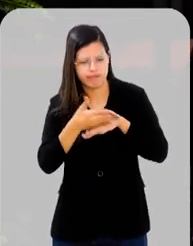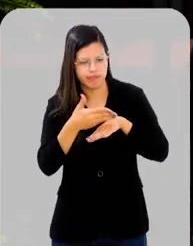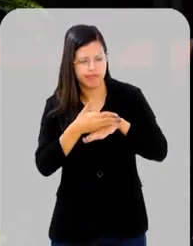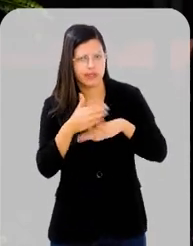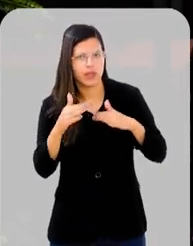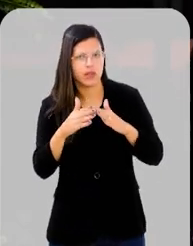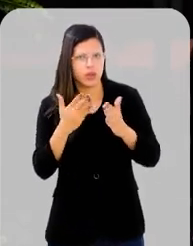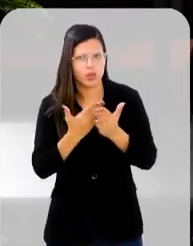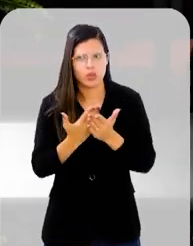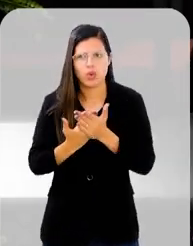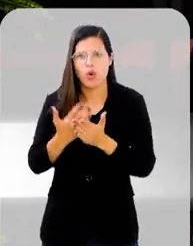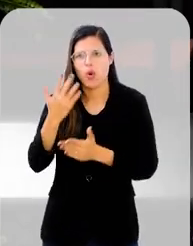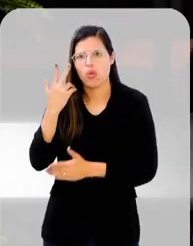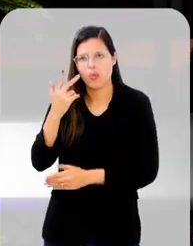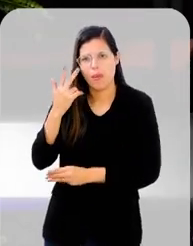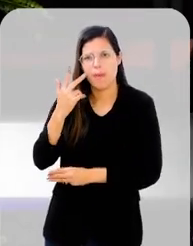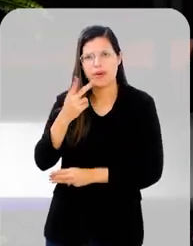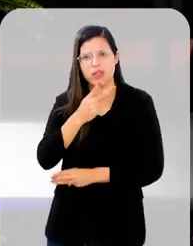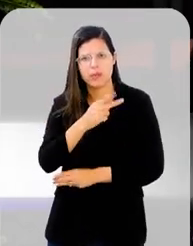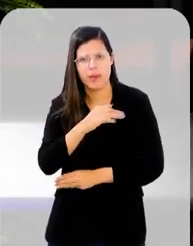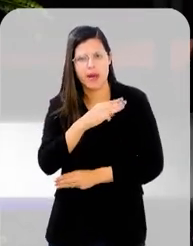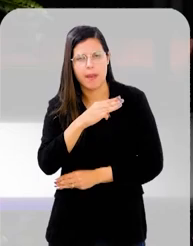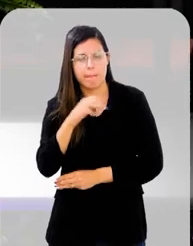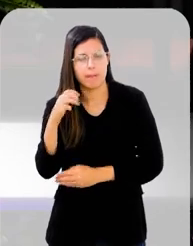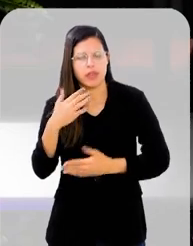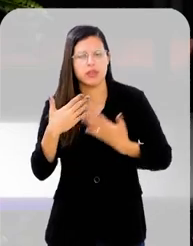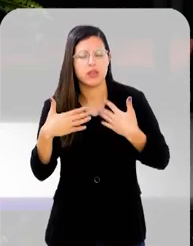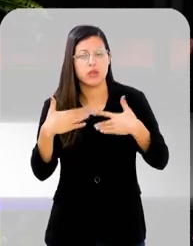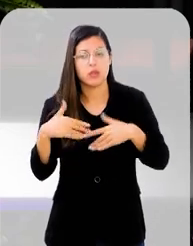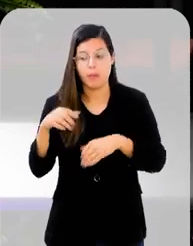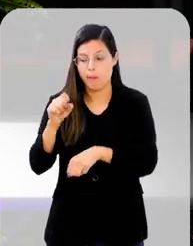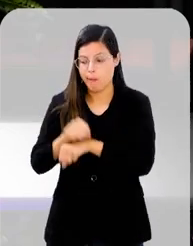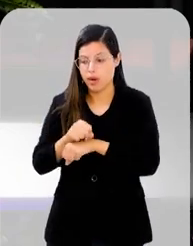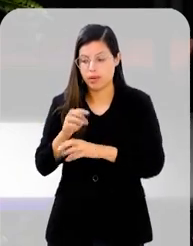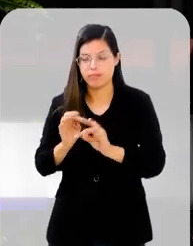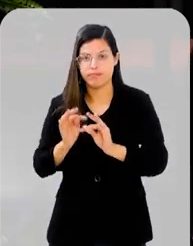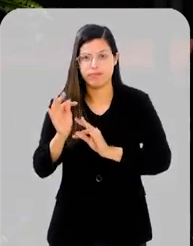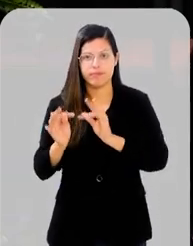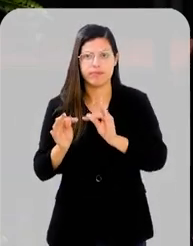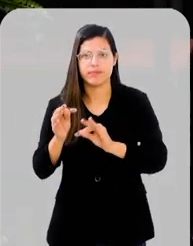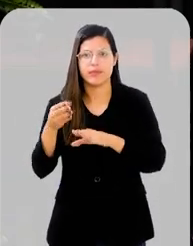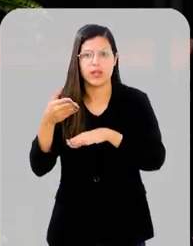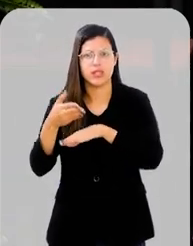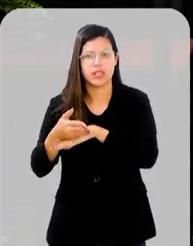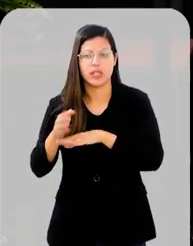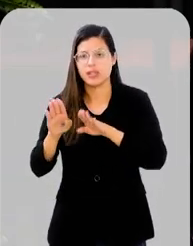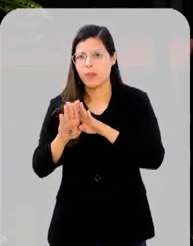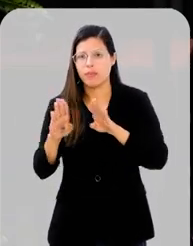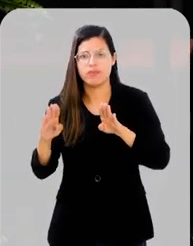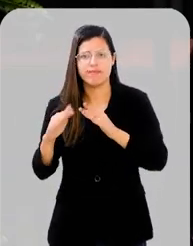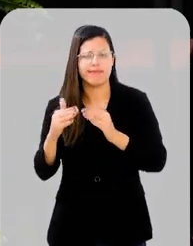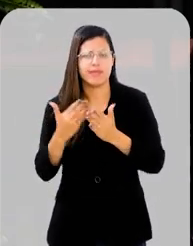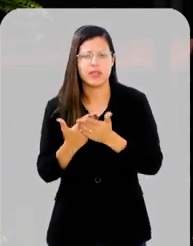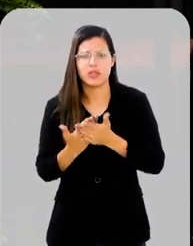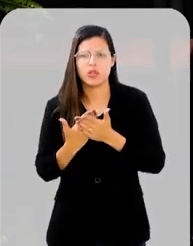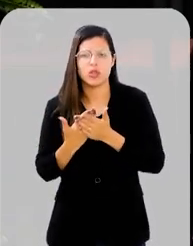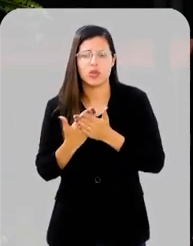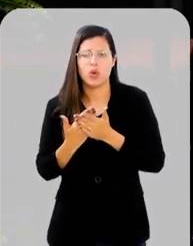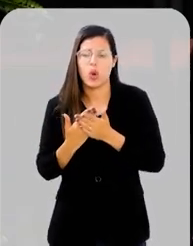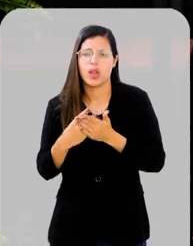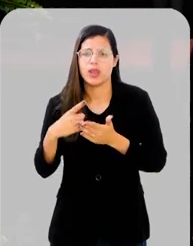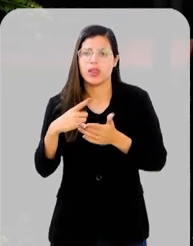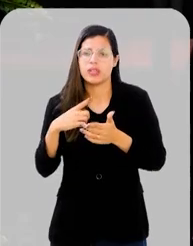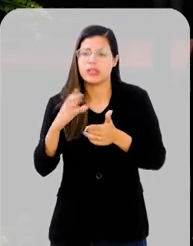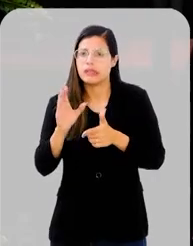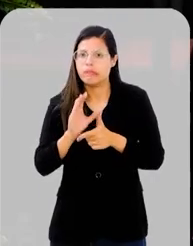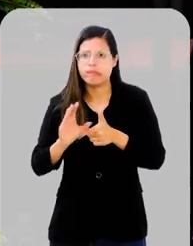normalmente a mãe tava dormindo o pai tava dormindo e Por que parou de fazer o tratamento chega na escola na porta da escola tem crise e fala não quero